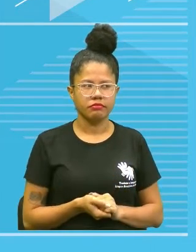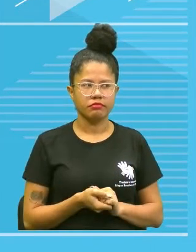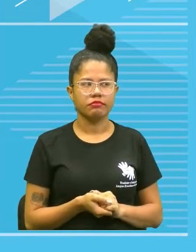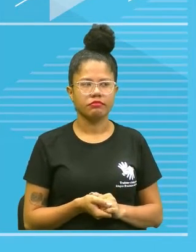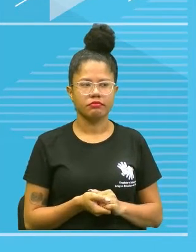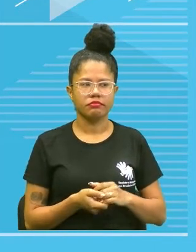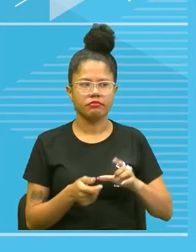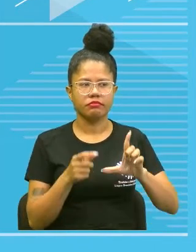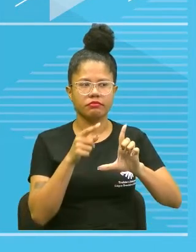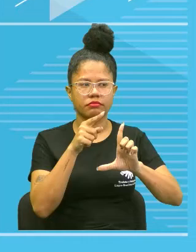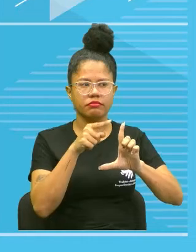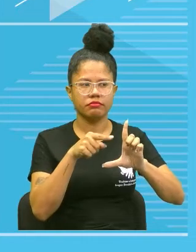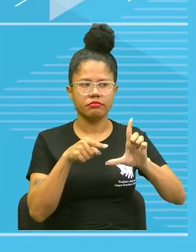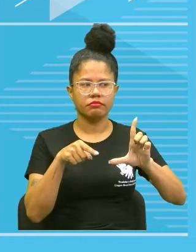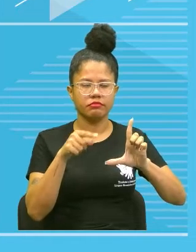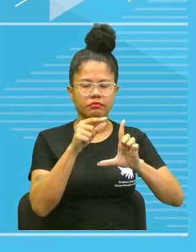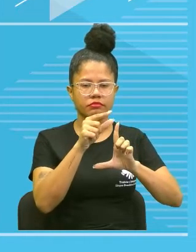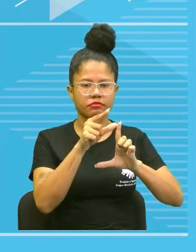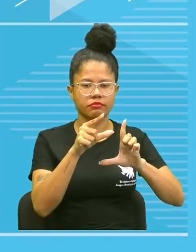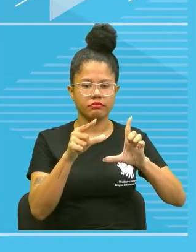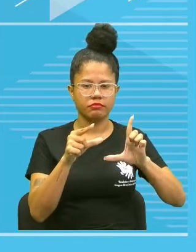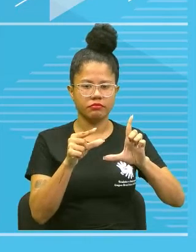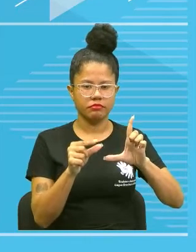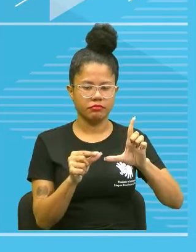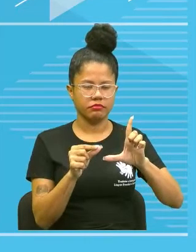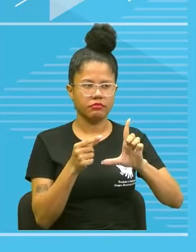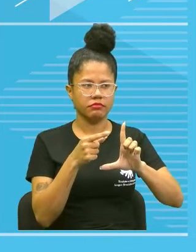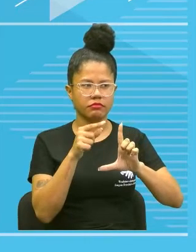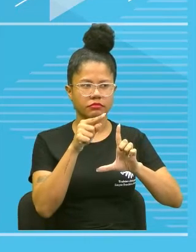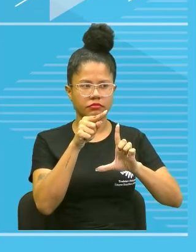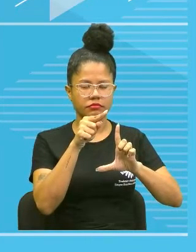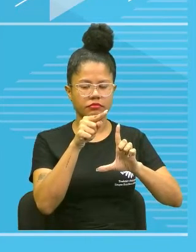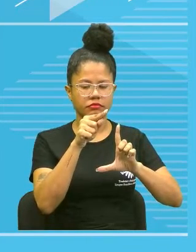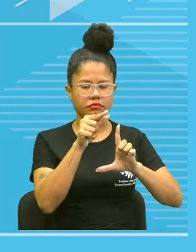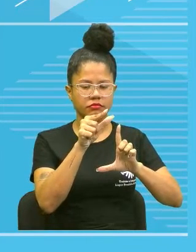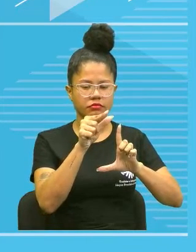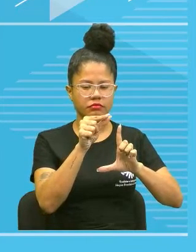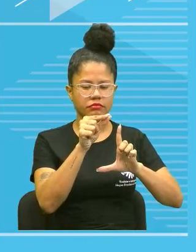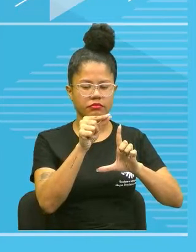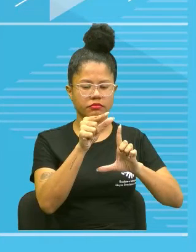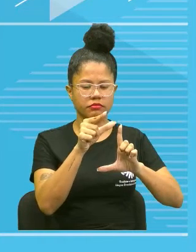gráfico deixado aí pelo Carnot, né? Você tem um ponto A de partida.